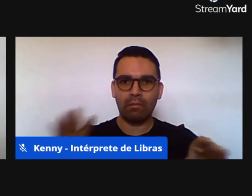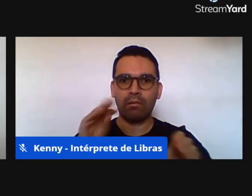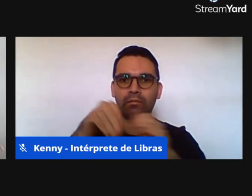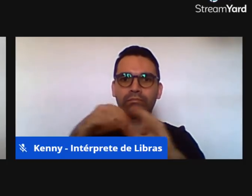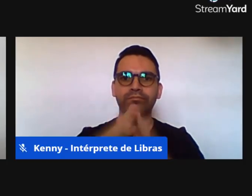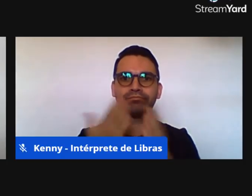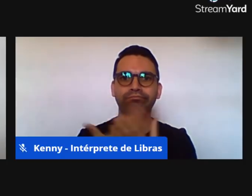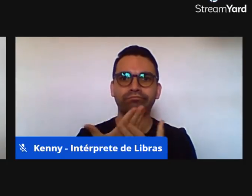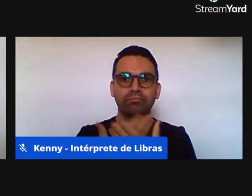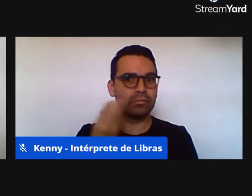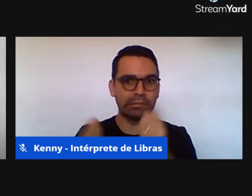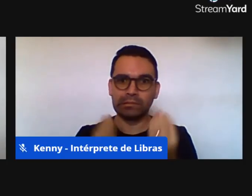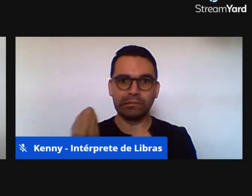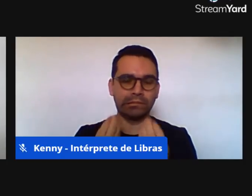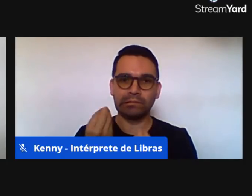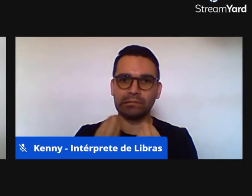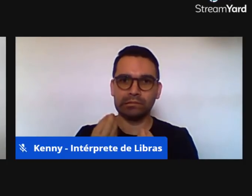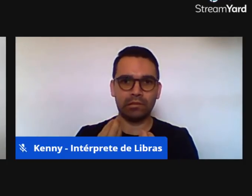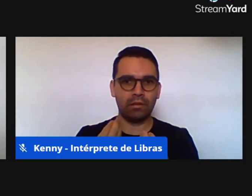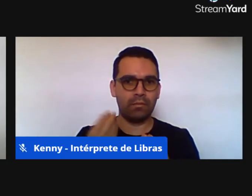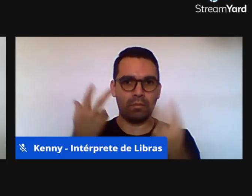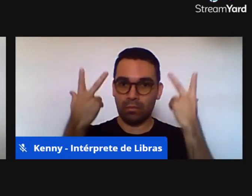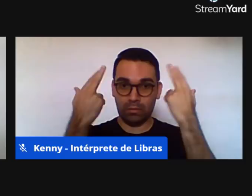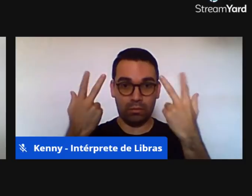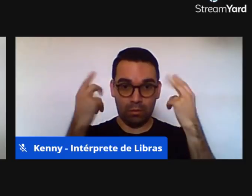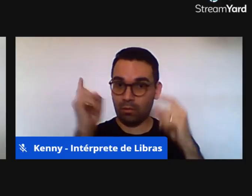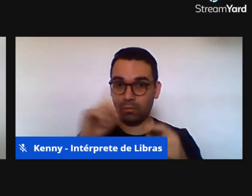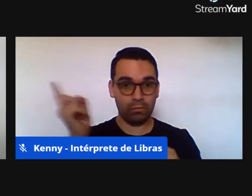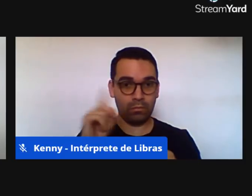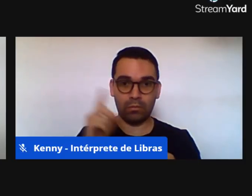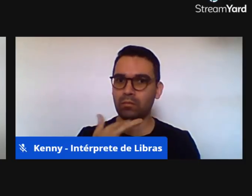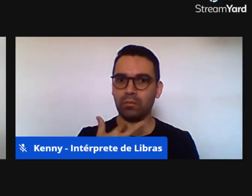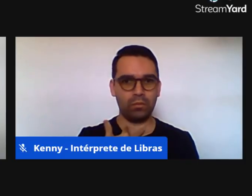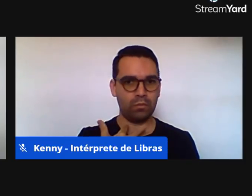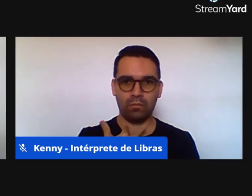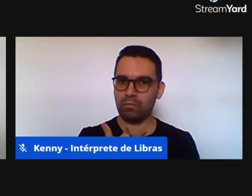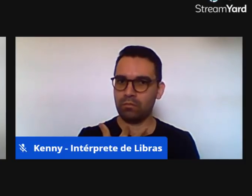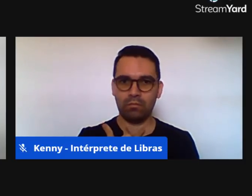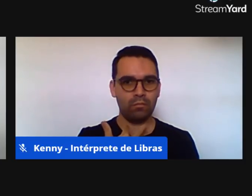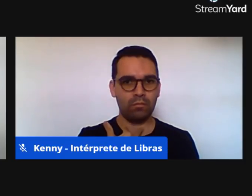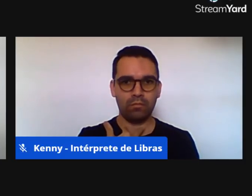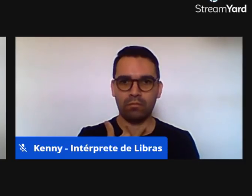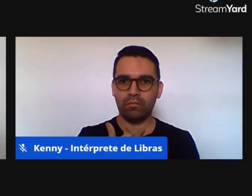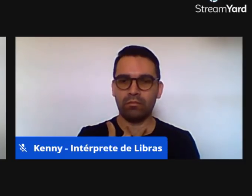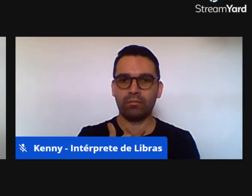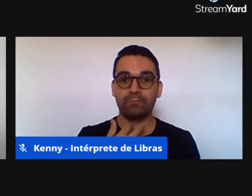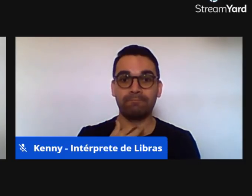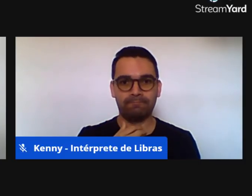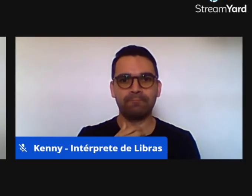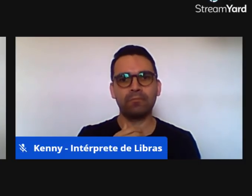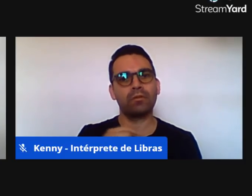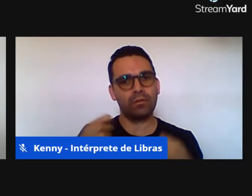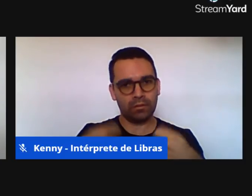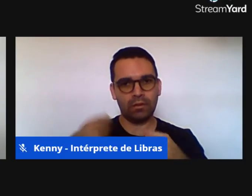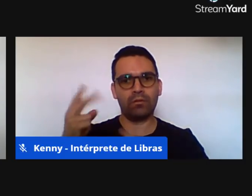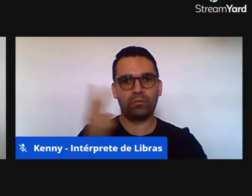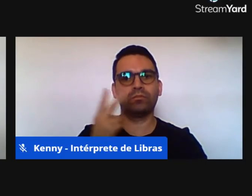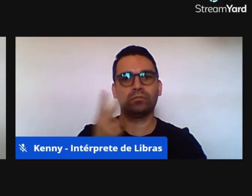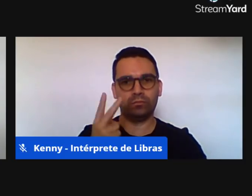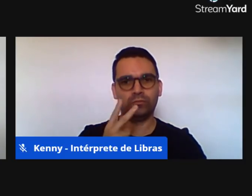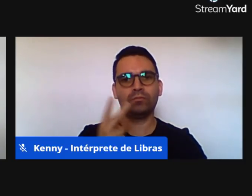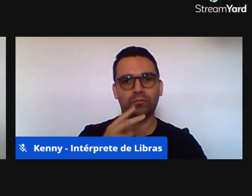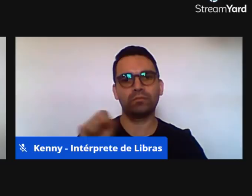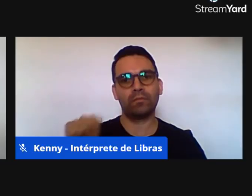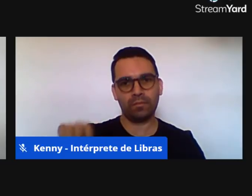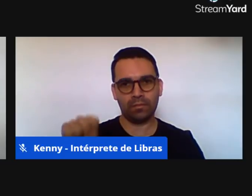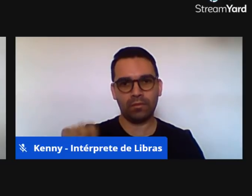Isso não é normal de acontecer, tá, gente? Isso provavelmente não vai acontecer se forem tomados os devidos cuidados, mas vamos supor que